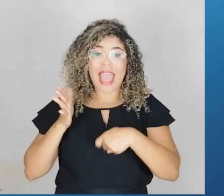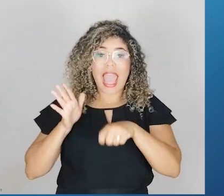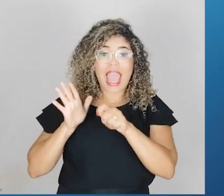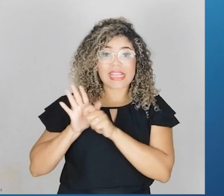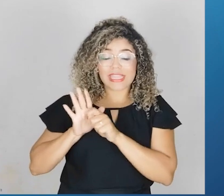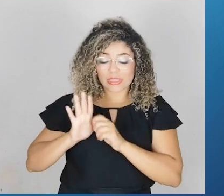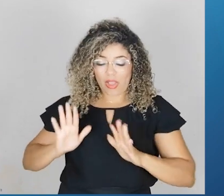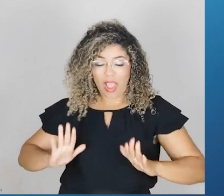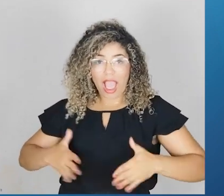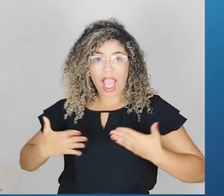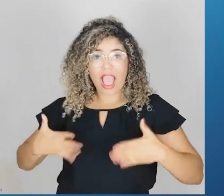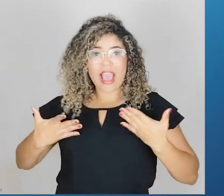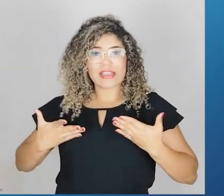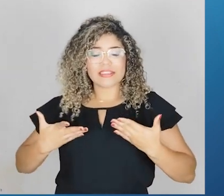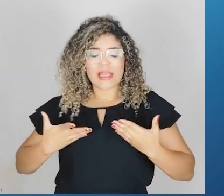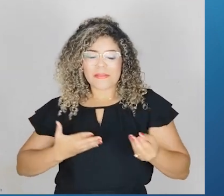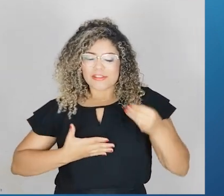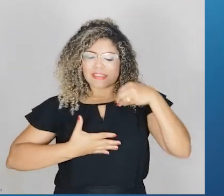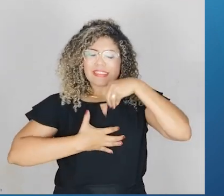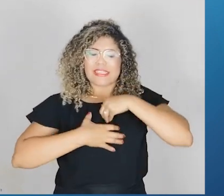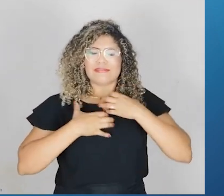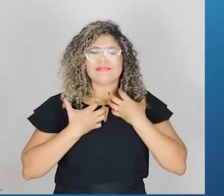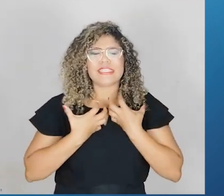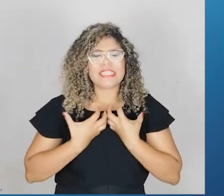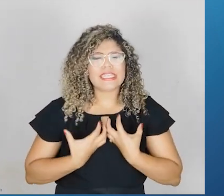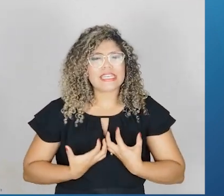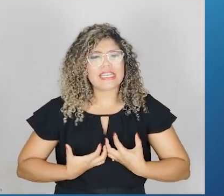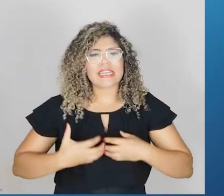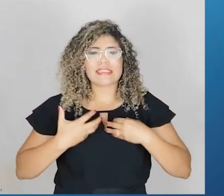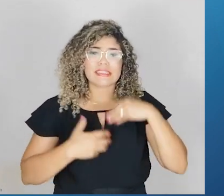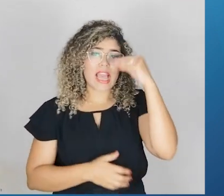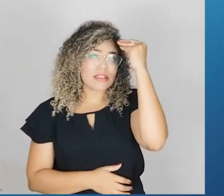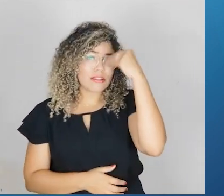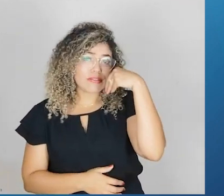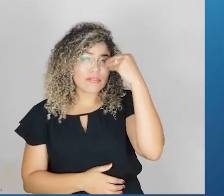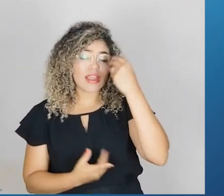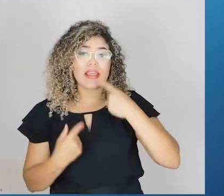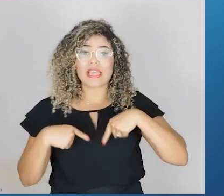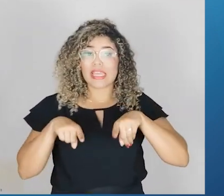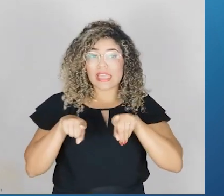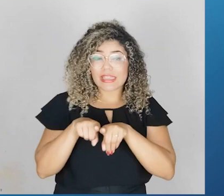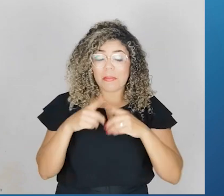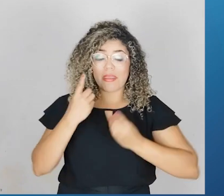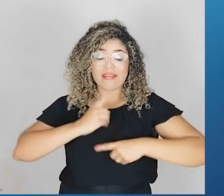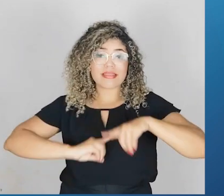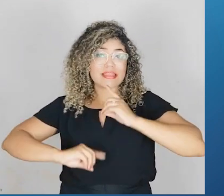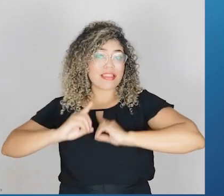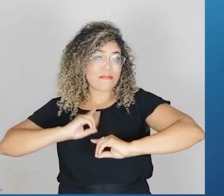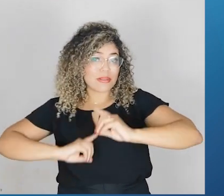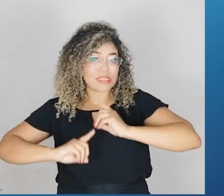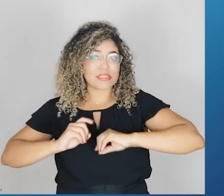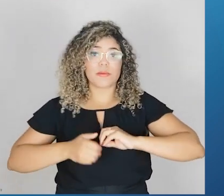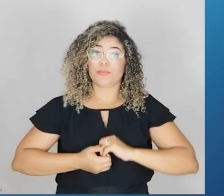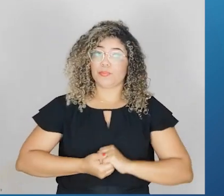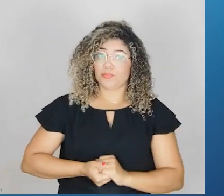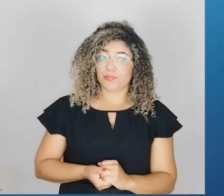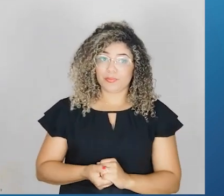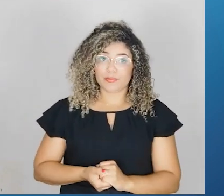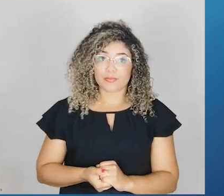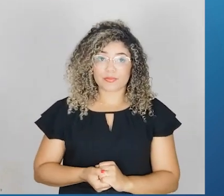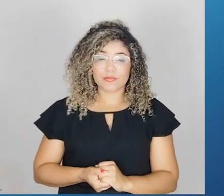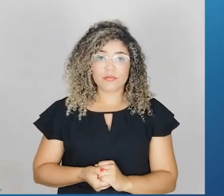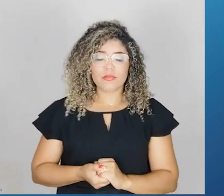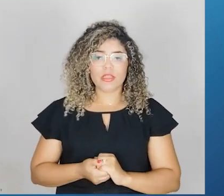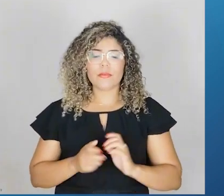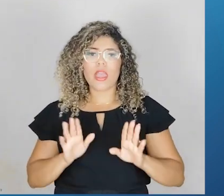estimulantes conferem cansaço, indisposição e também sintomas depressivos. Quais são